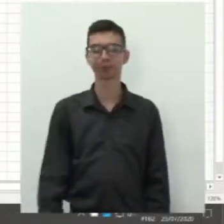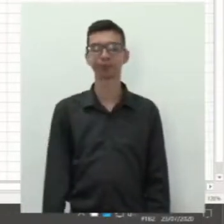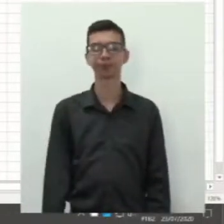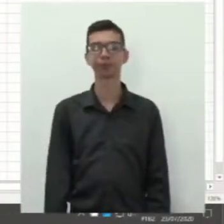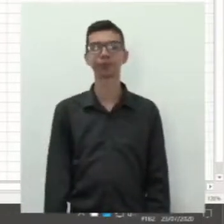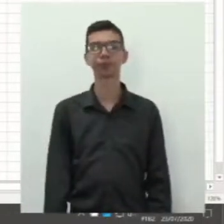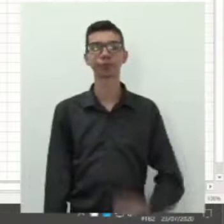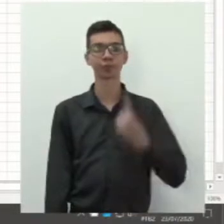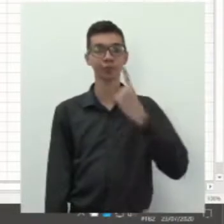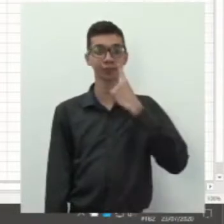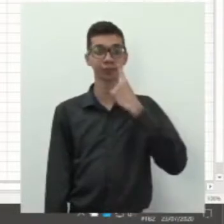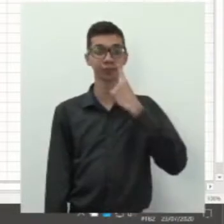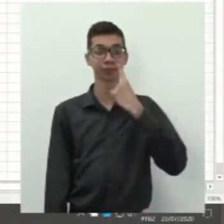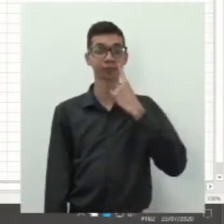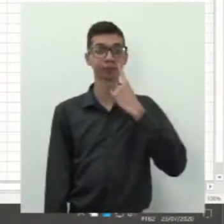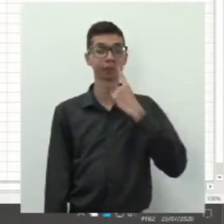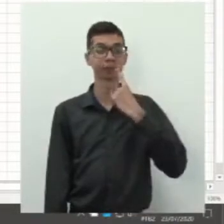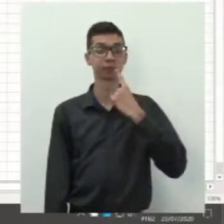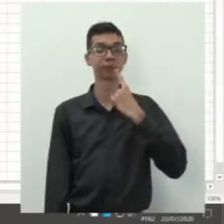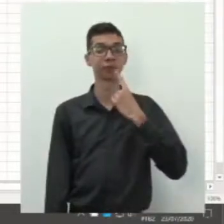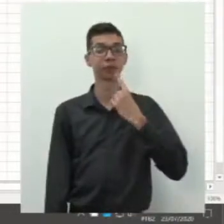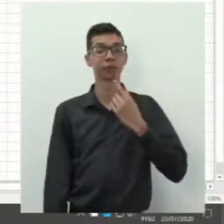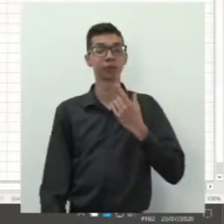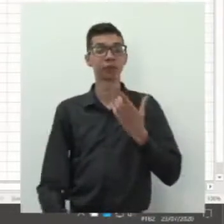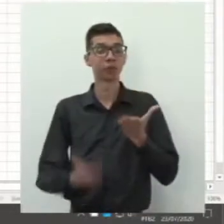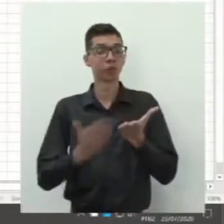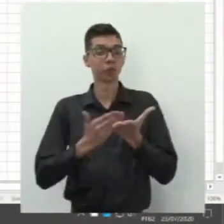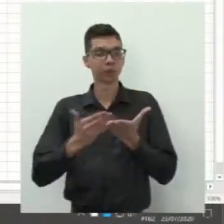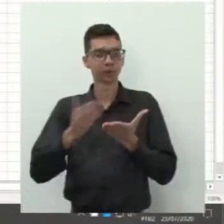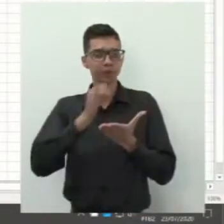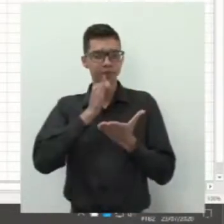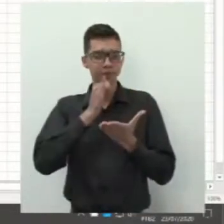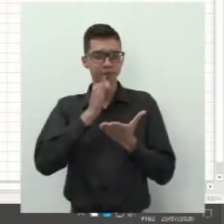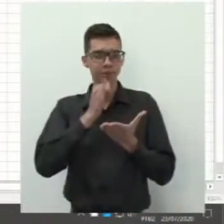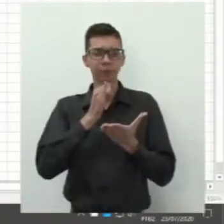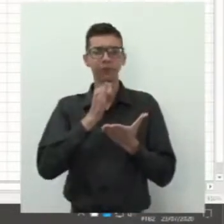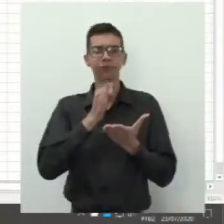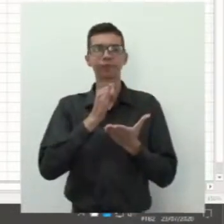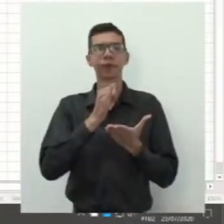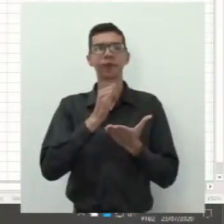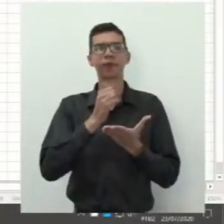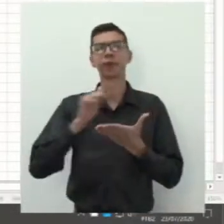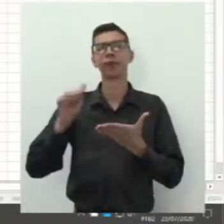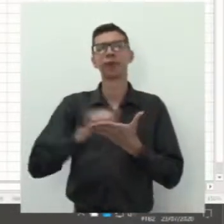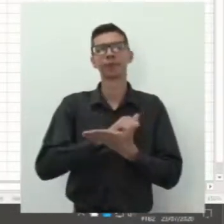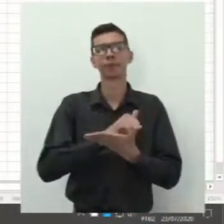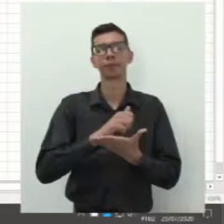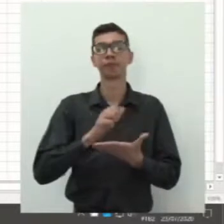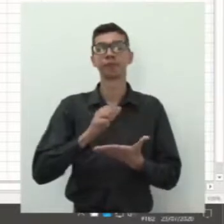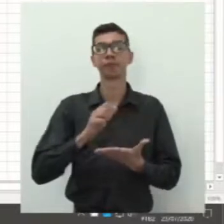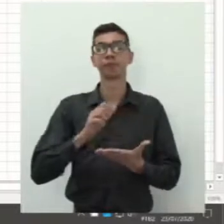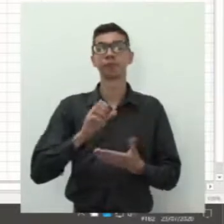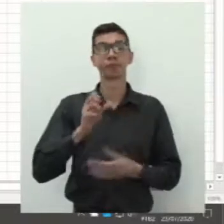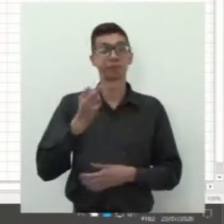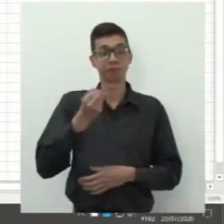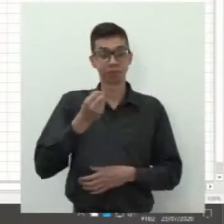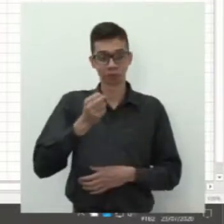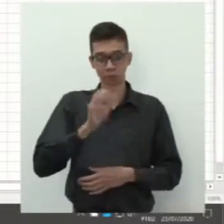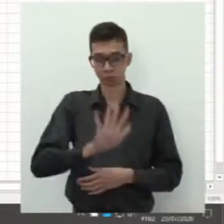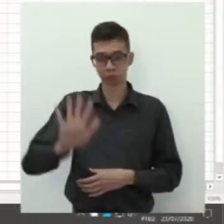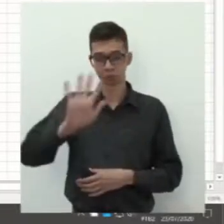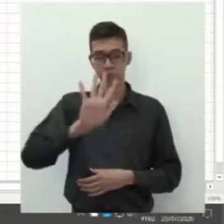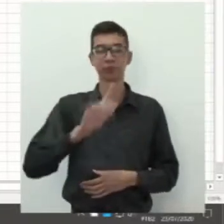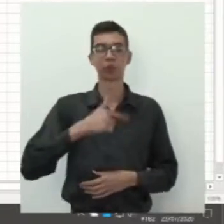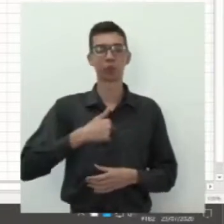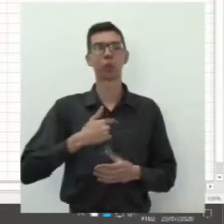embaixo, estou mudando de planilha, tá? Comecei numa planilha em branco com vocês, fiz aqui um auto-preenchimento. Mas nessa minha pasta